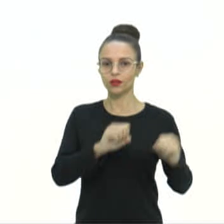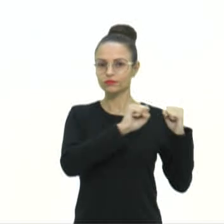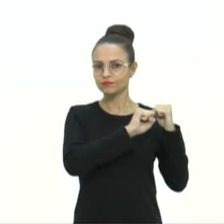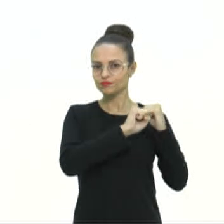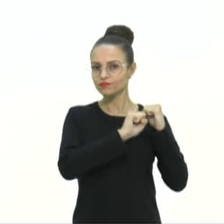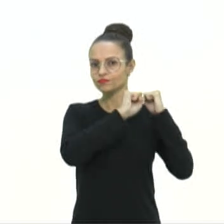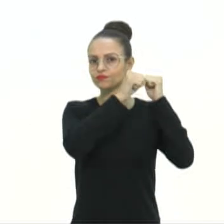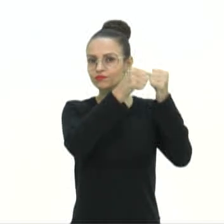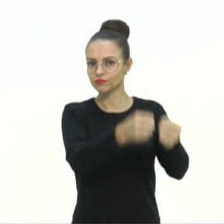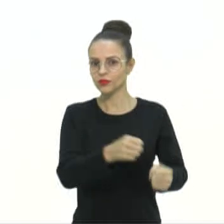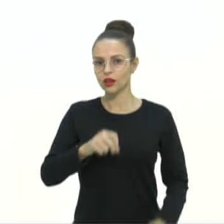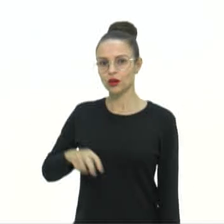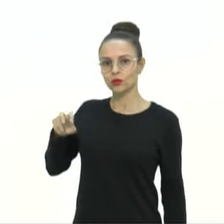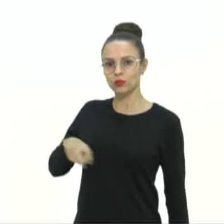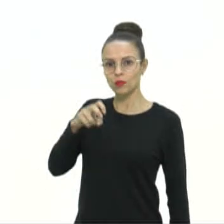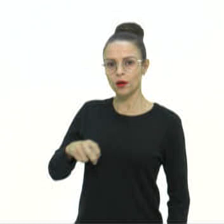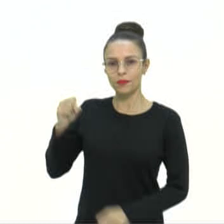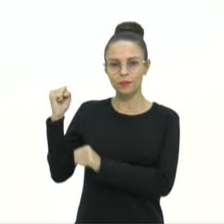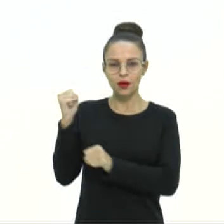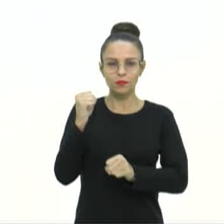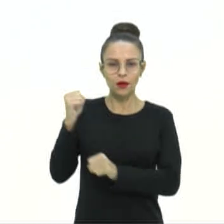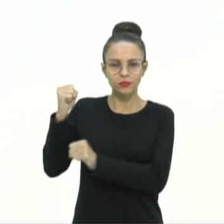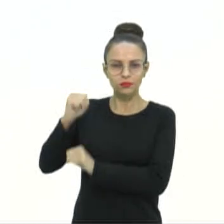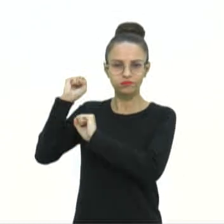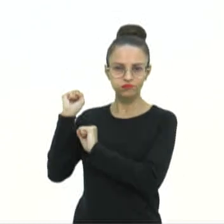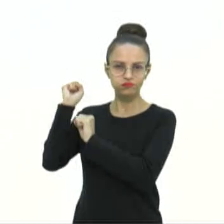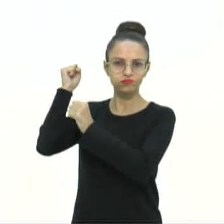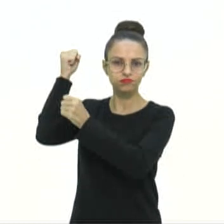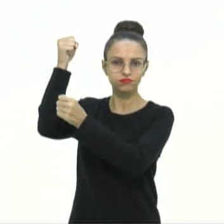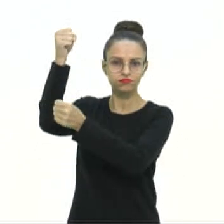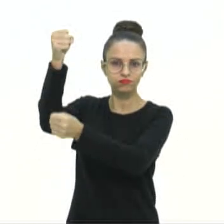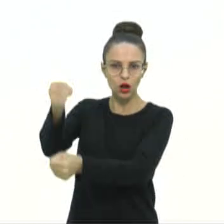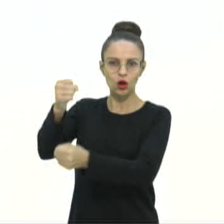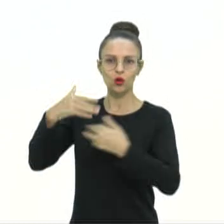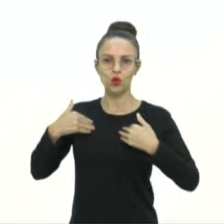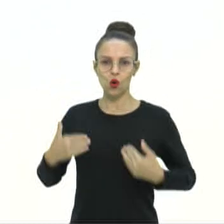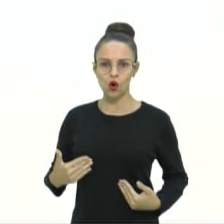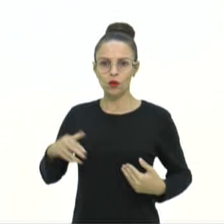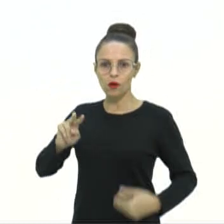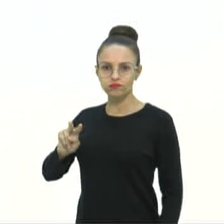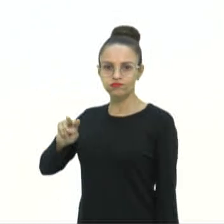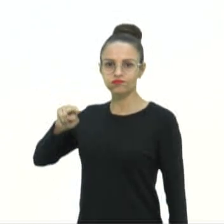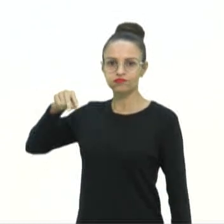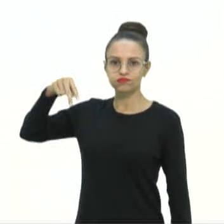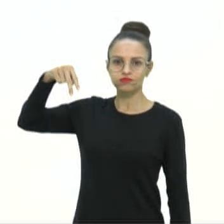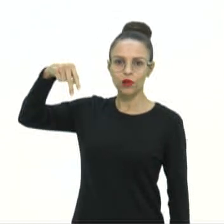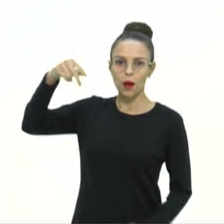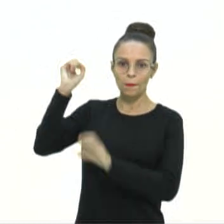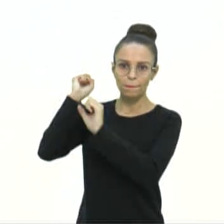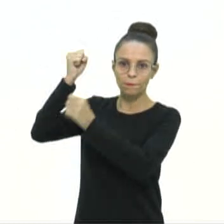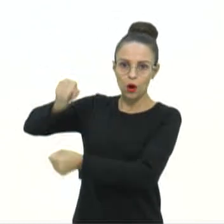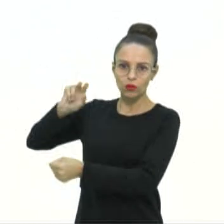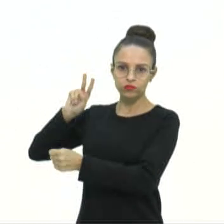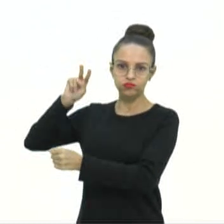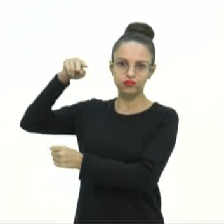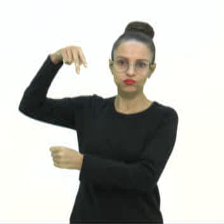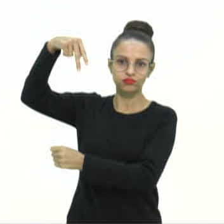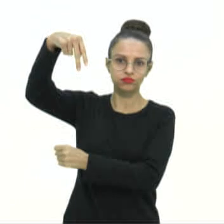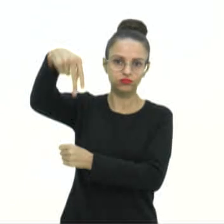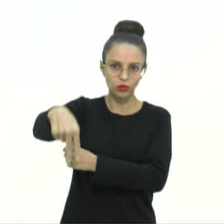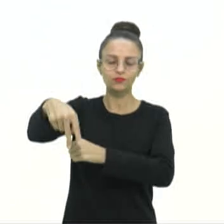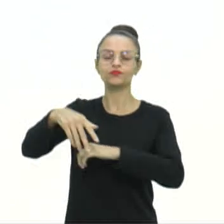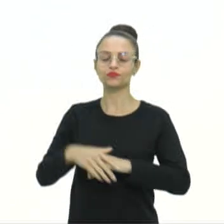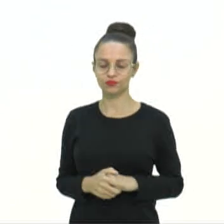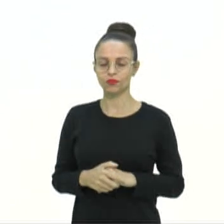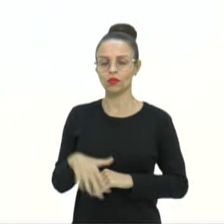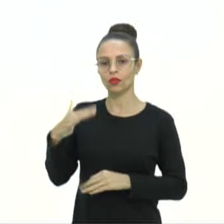corre segurando uma vara e com perícia e treino consegue projetar seu corpo por cima de uma barra. Para uma